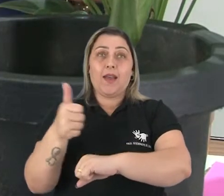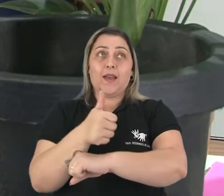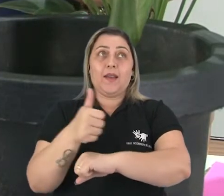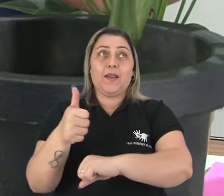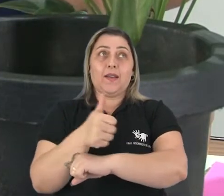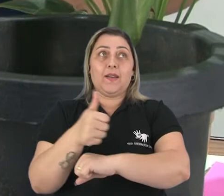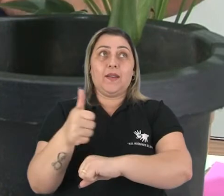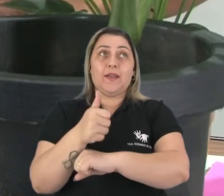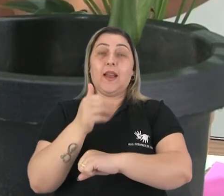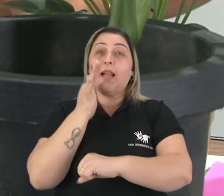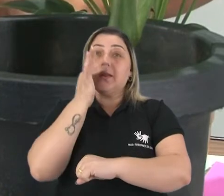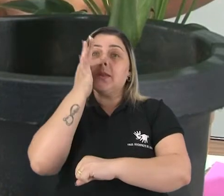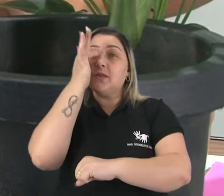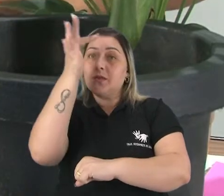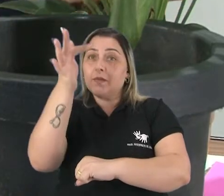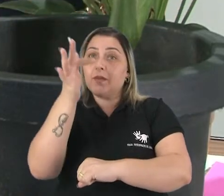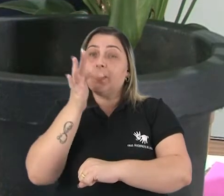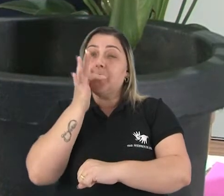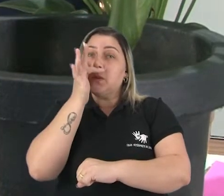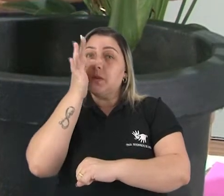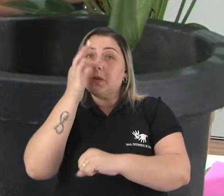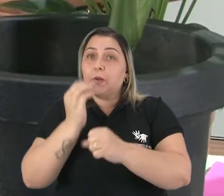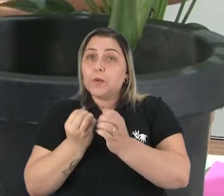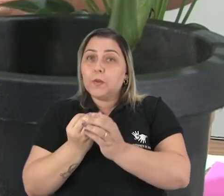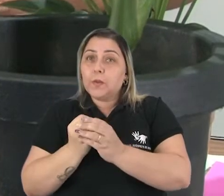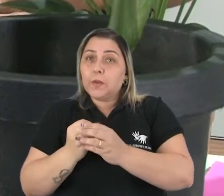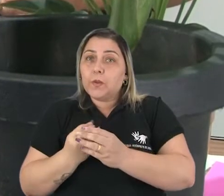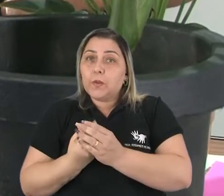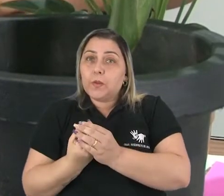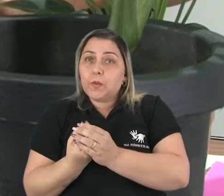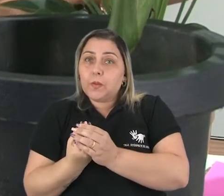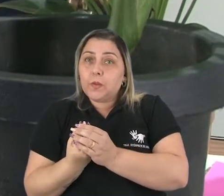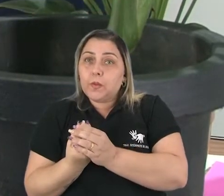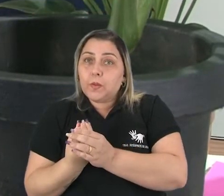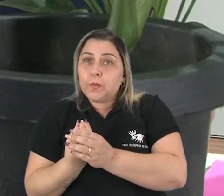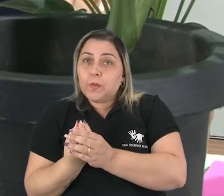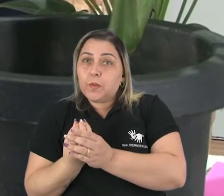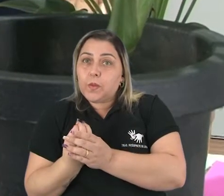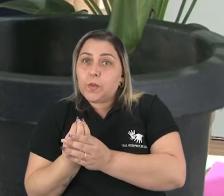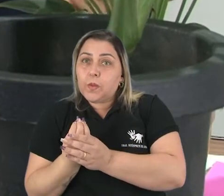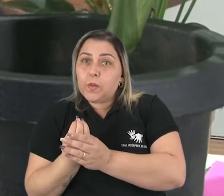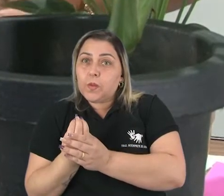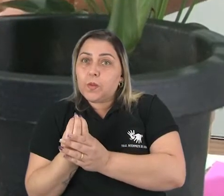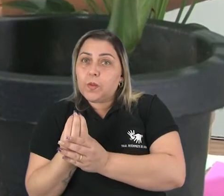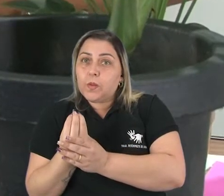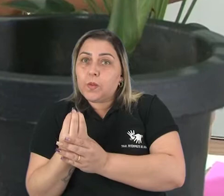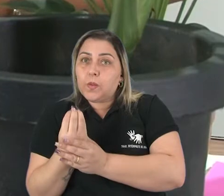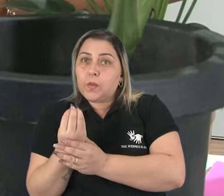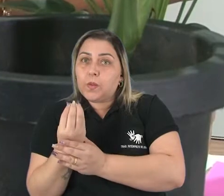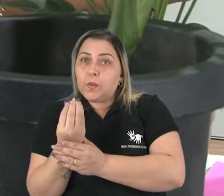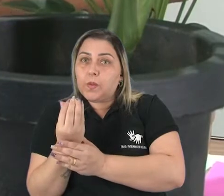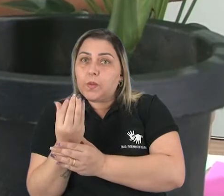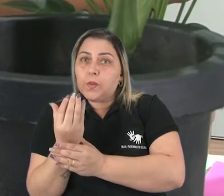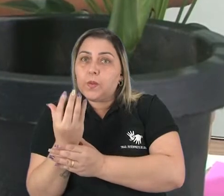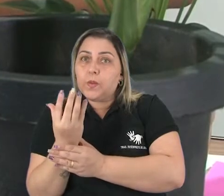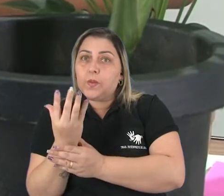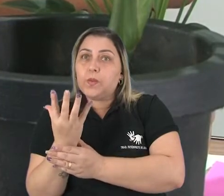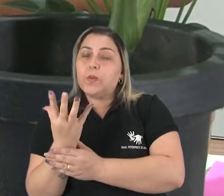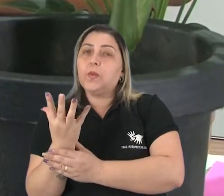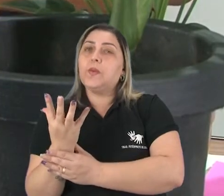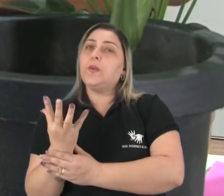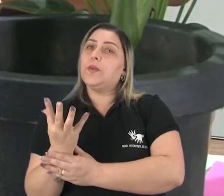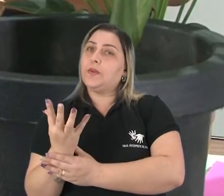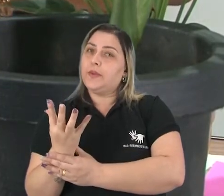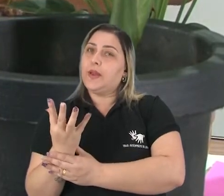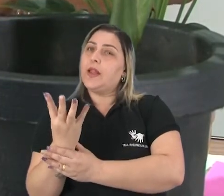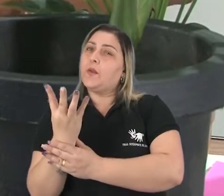suas flores começam a despertar, elas começam a se abrir. Aqui elas já estão